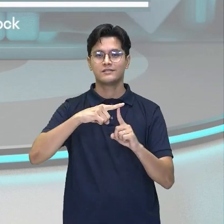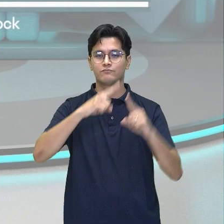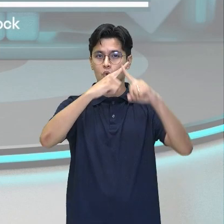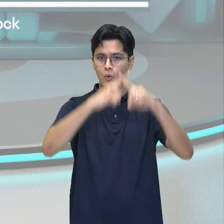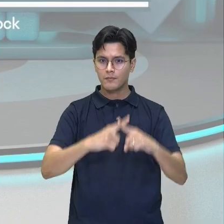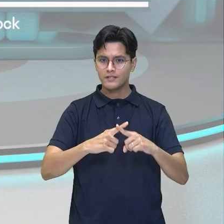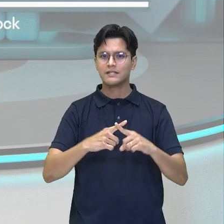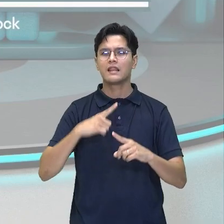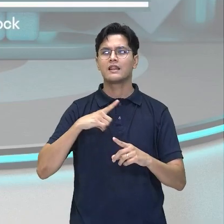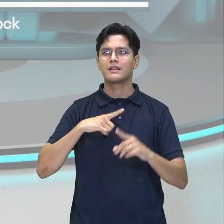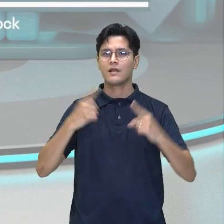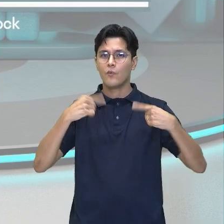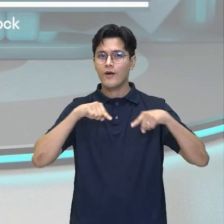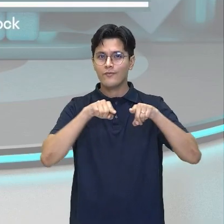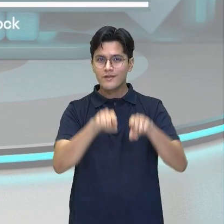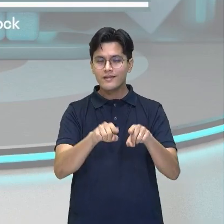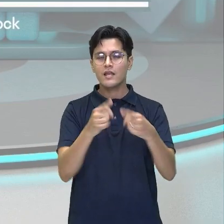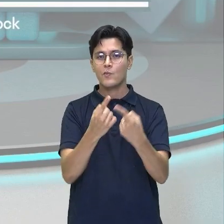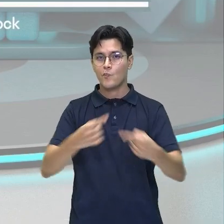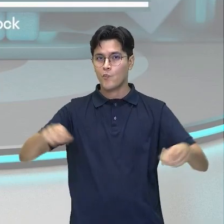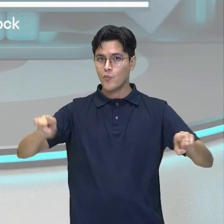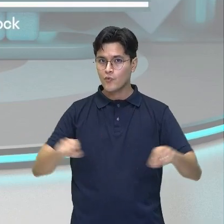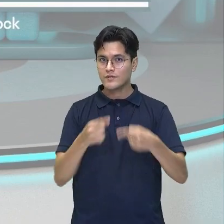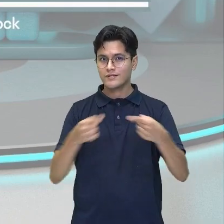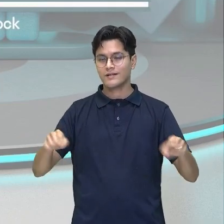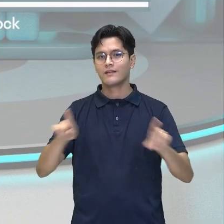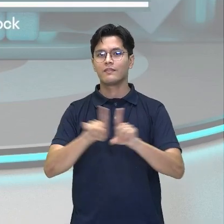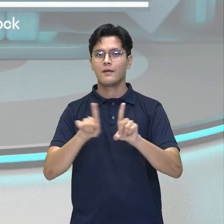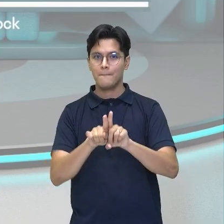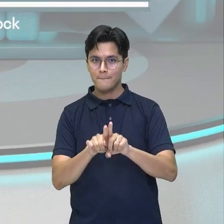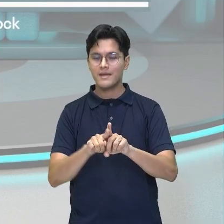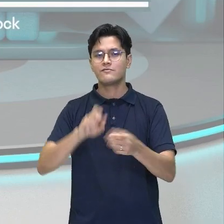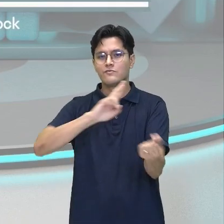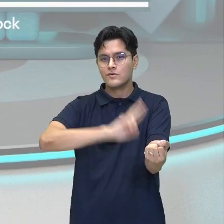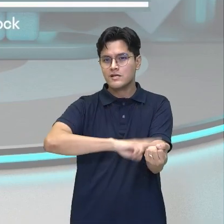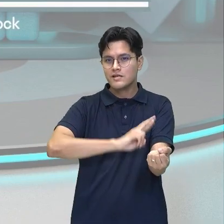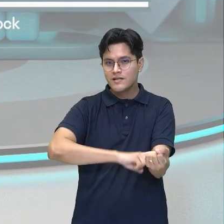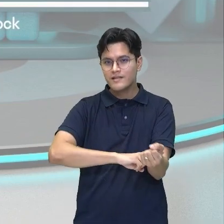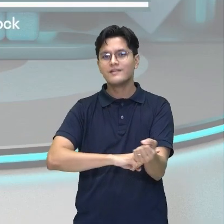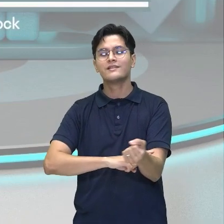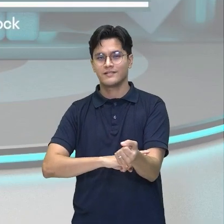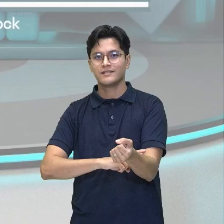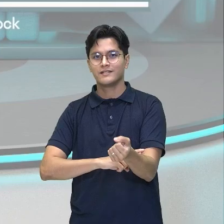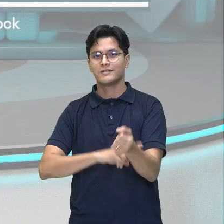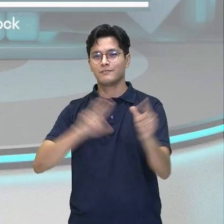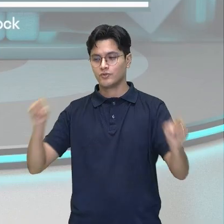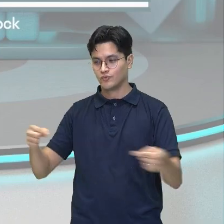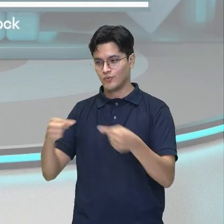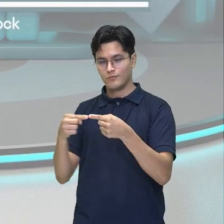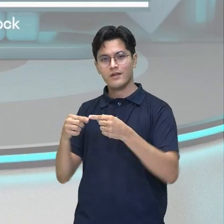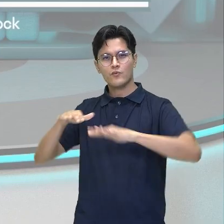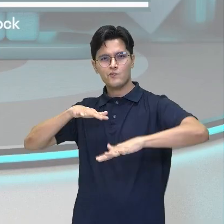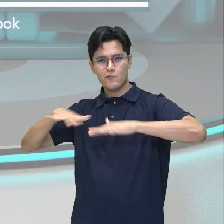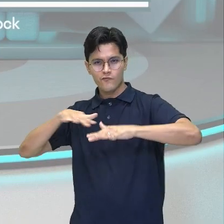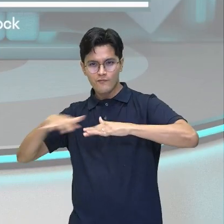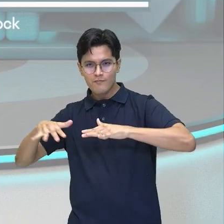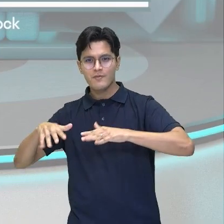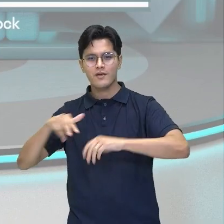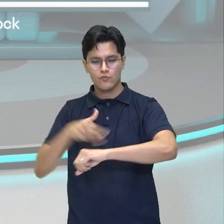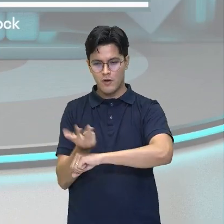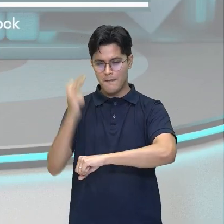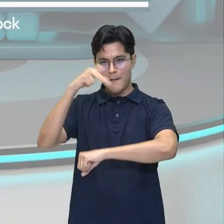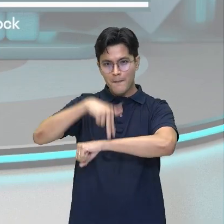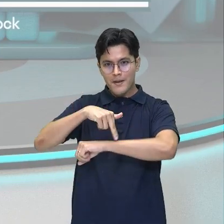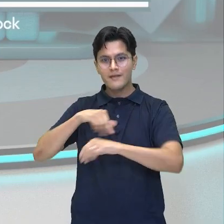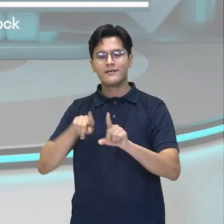musicalidade também, né? Do ritmo, embalando ali os movimentos, as coreografias, as acrobacias, e também a gente